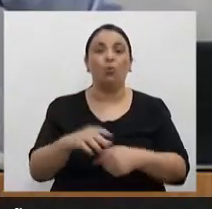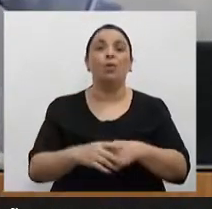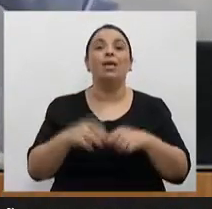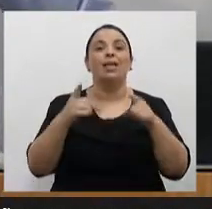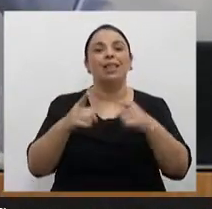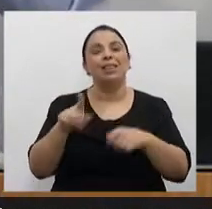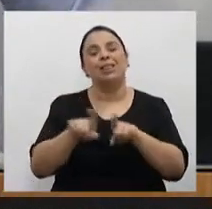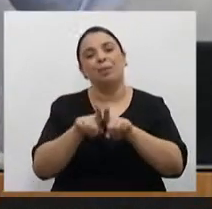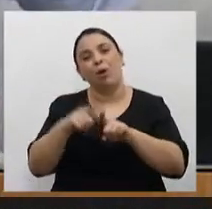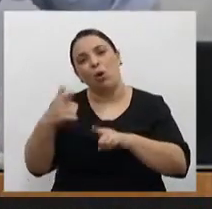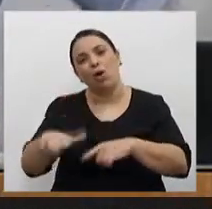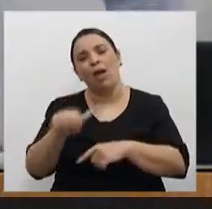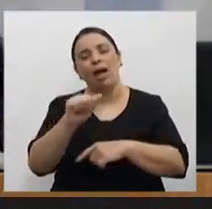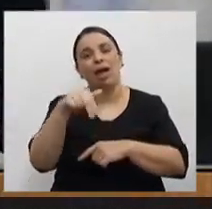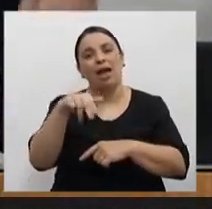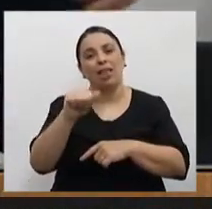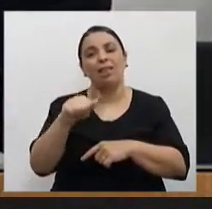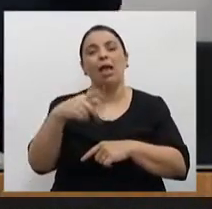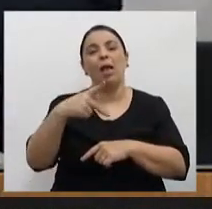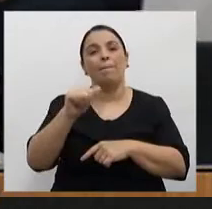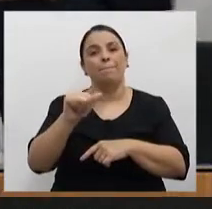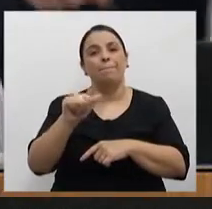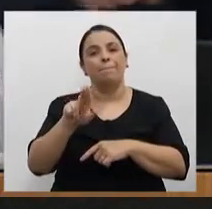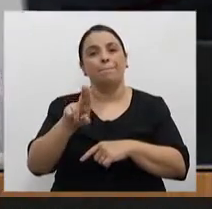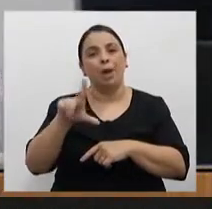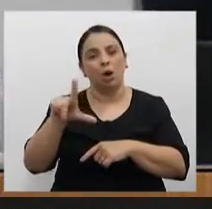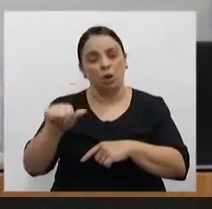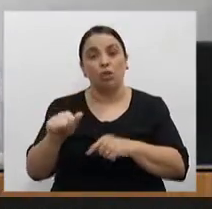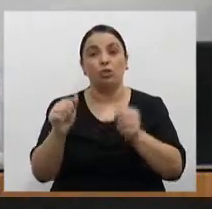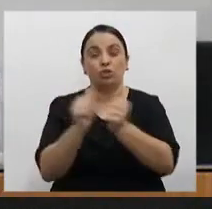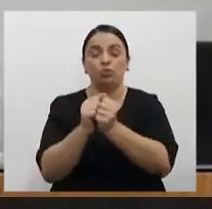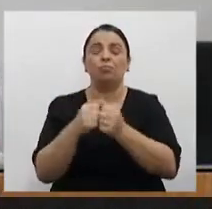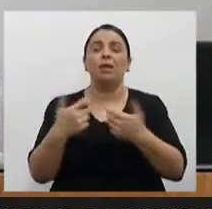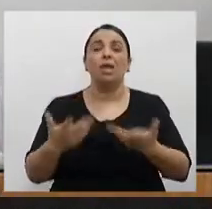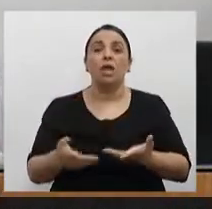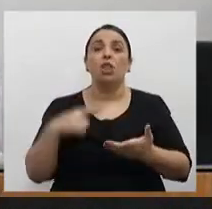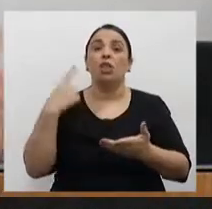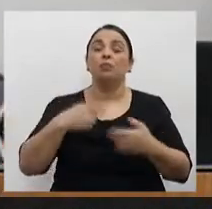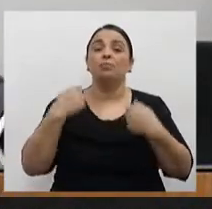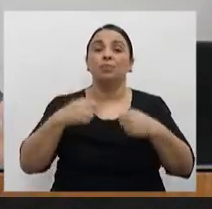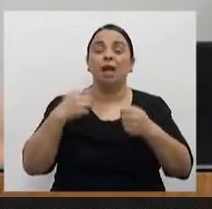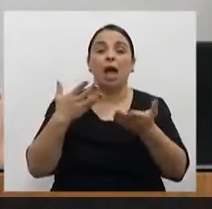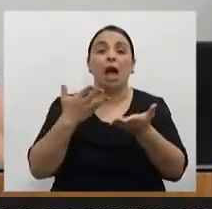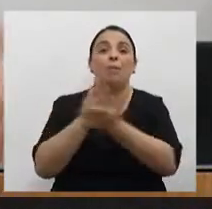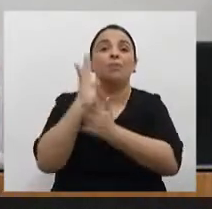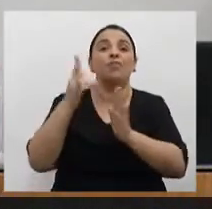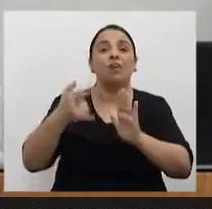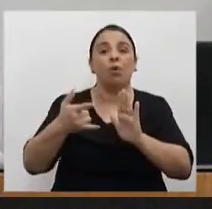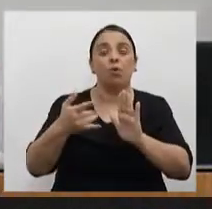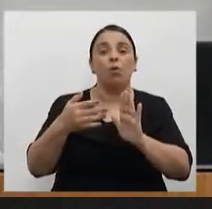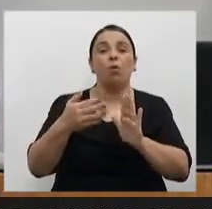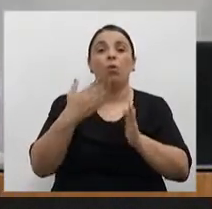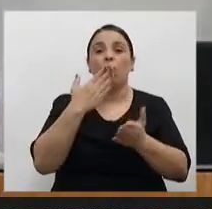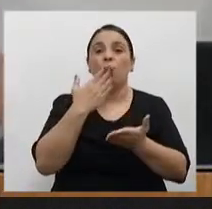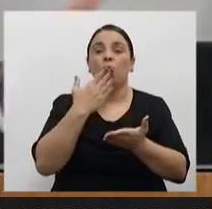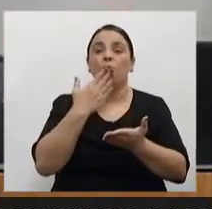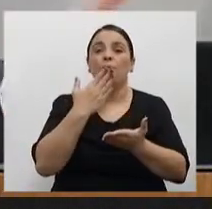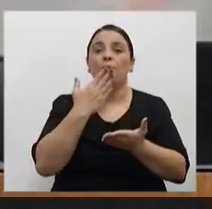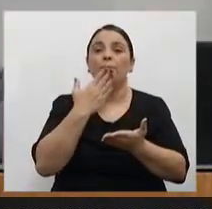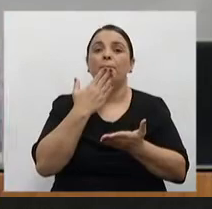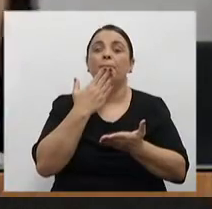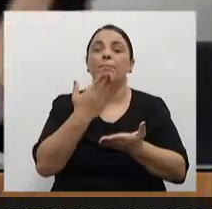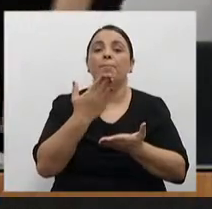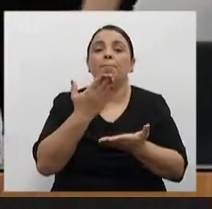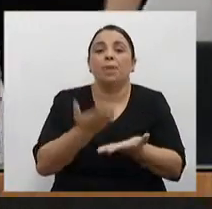aí também, só para que a gente possa aprovar um requerimento aqui, tá? Porque senão a gente pode perder o quórum aqui. Às vezes o doutor